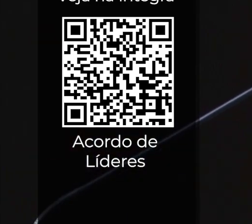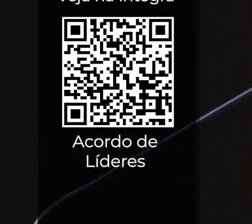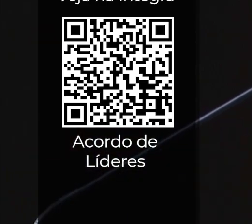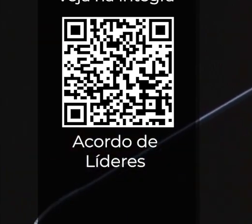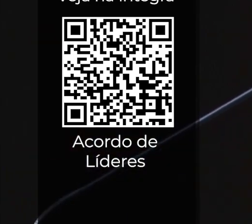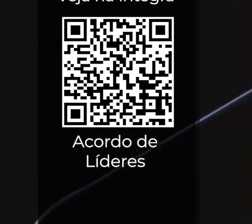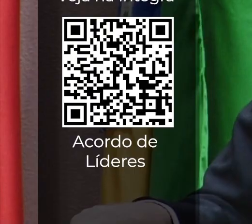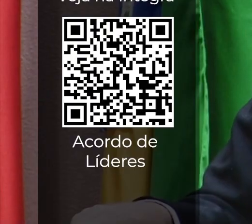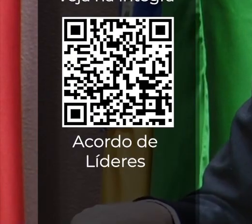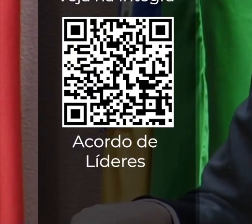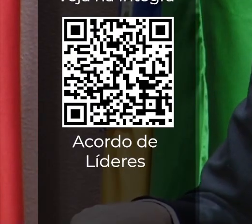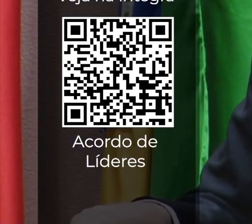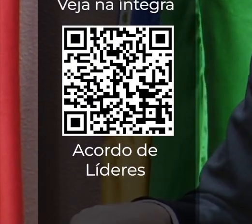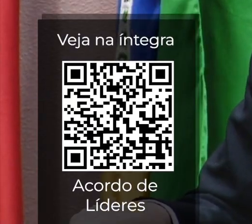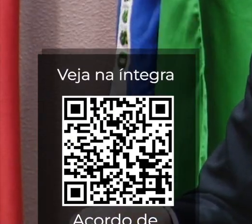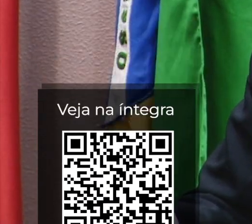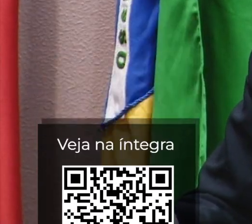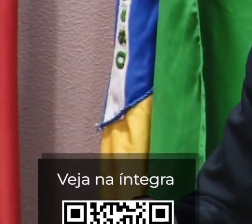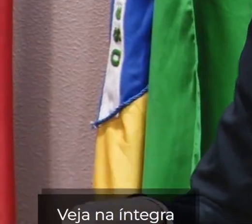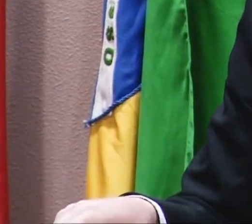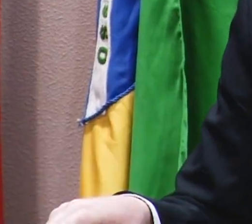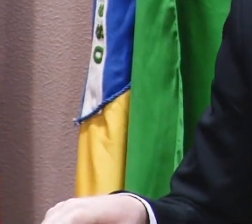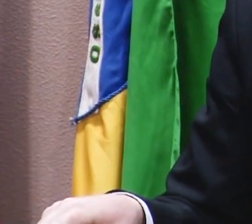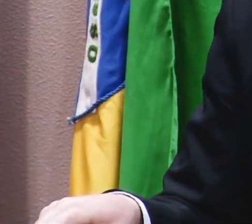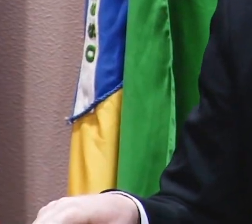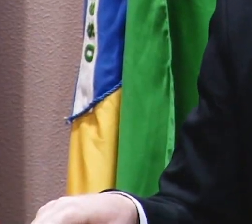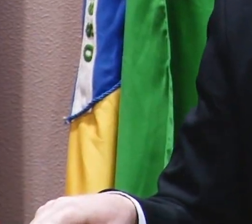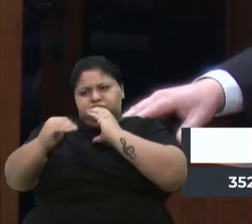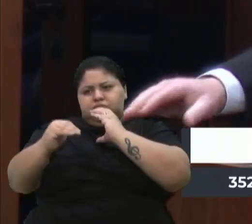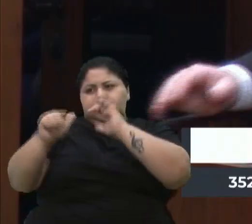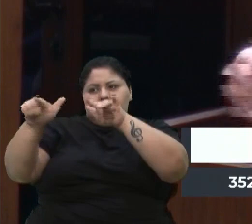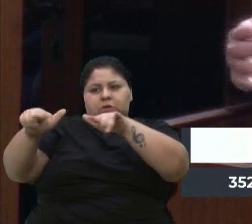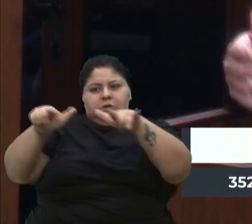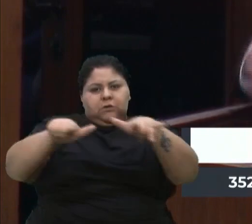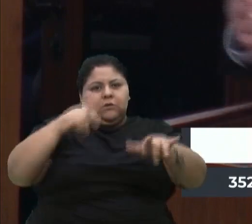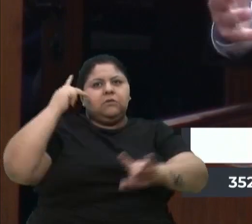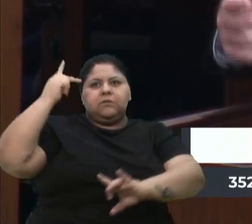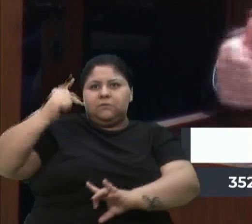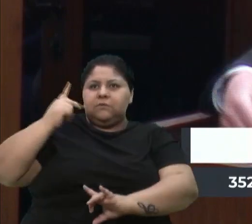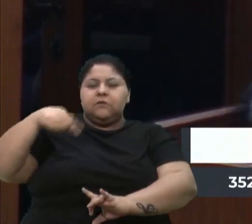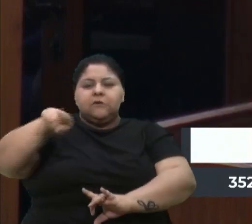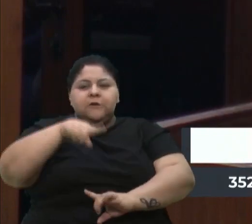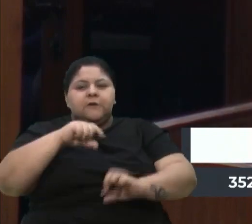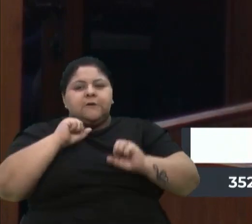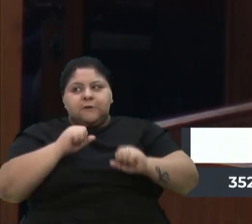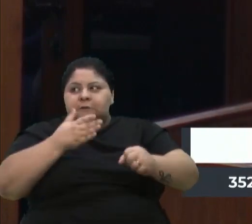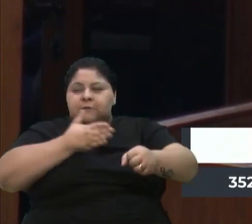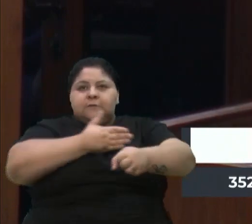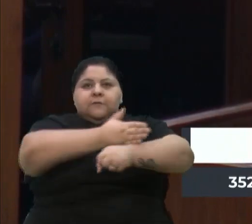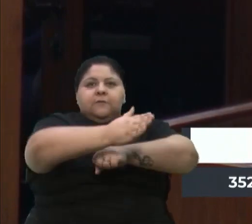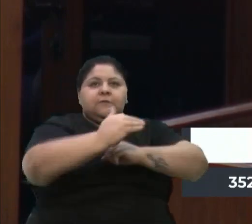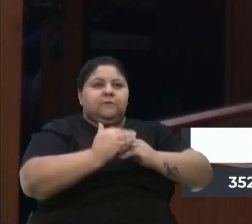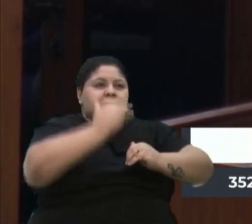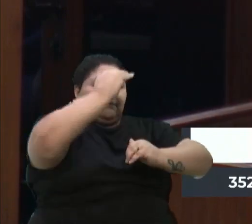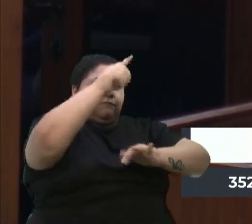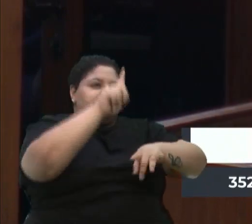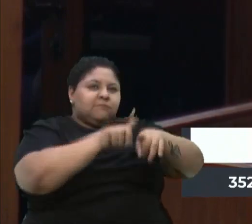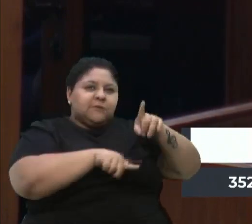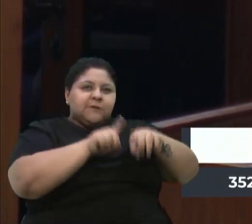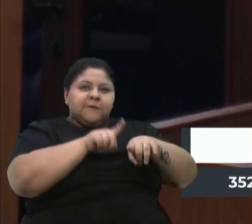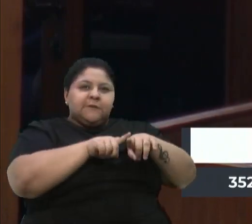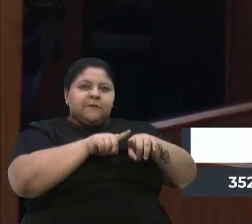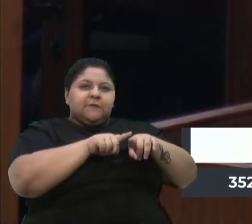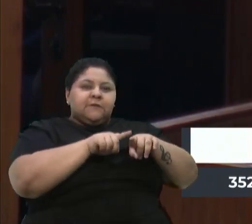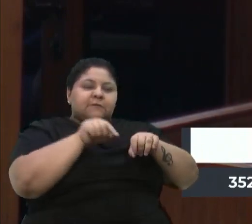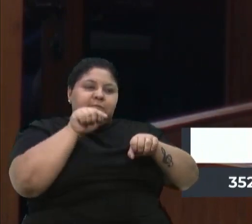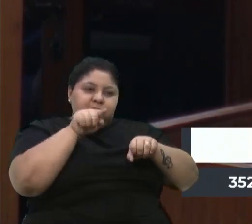Municipal do Turismo, que ocorre entre os dias 20 e 26 de setembro. E que vocês possam participar do máximo de atividades que eu tenho certeza